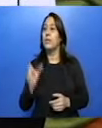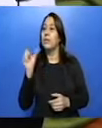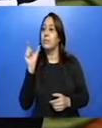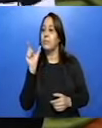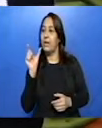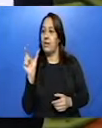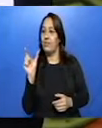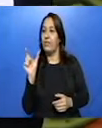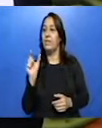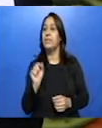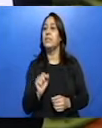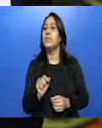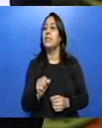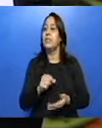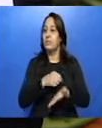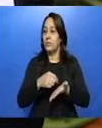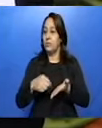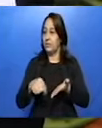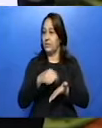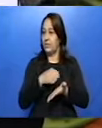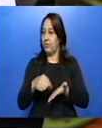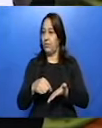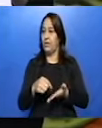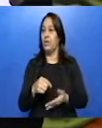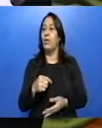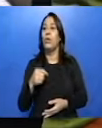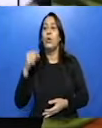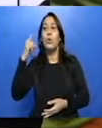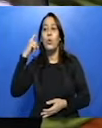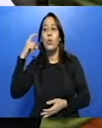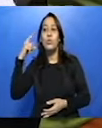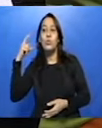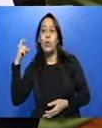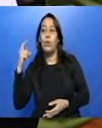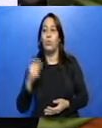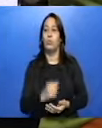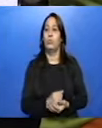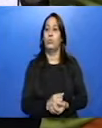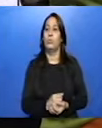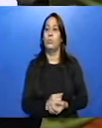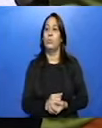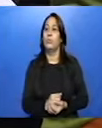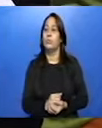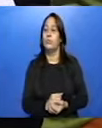Ele estralou ou ele errou? Aqui, ó, a garganta. Ó, honra,